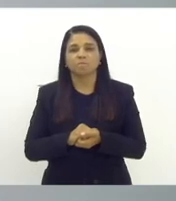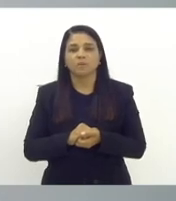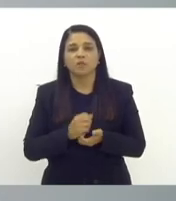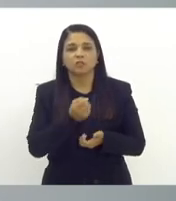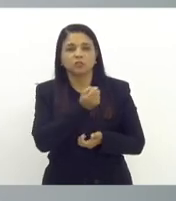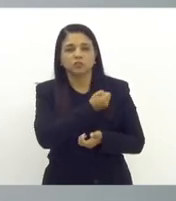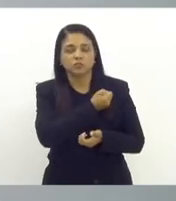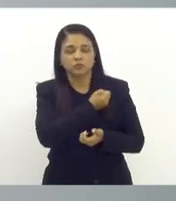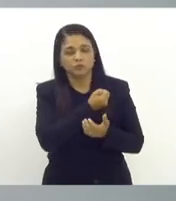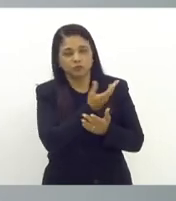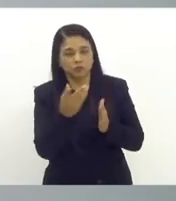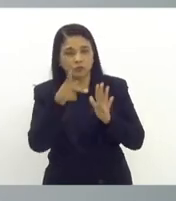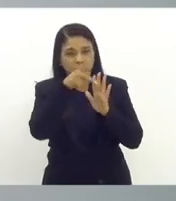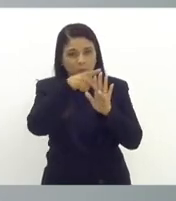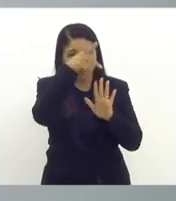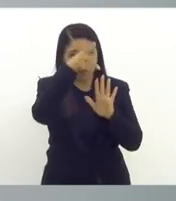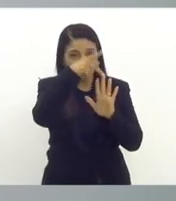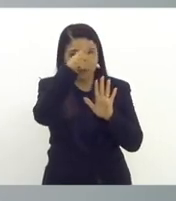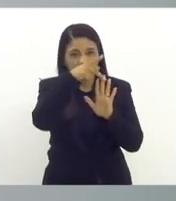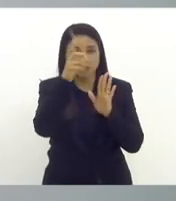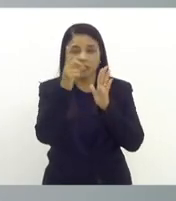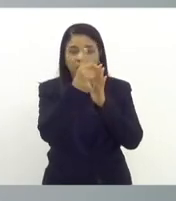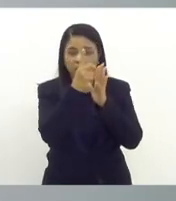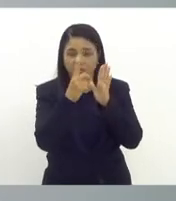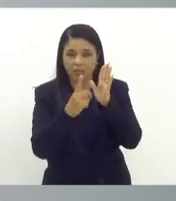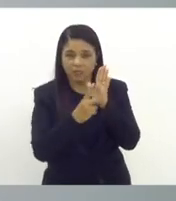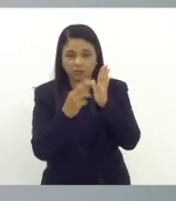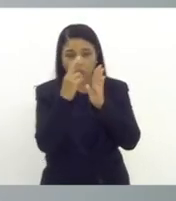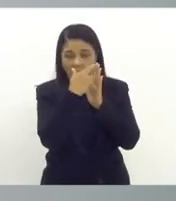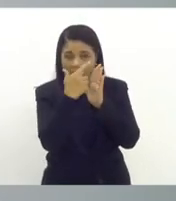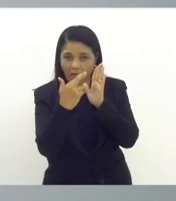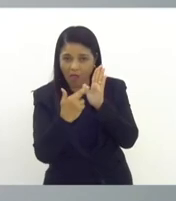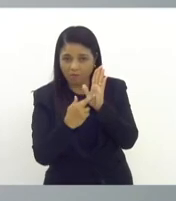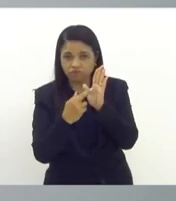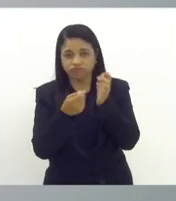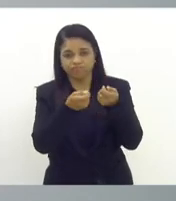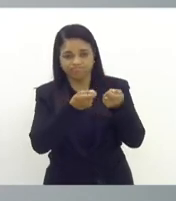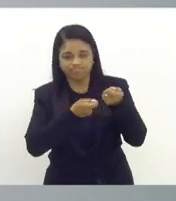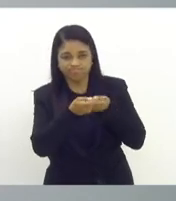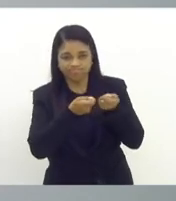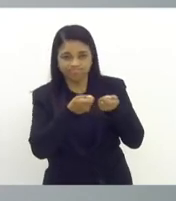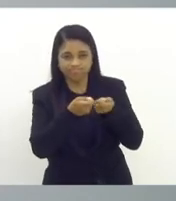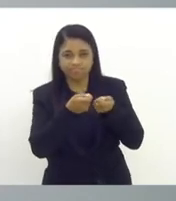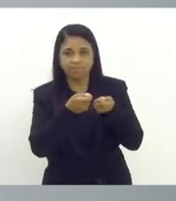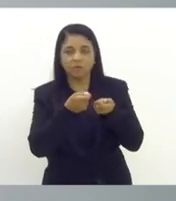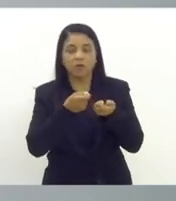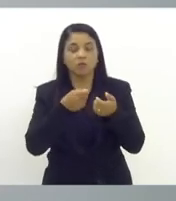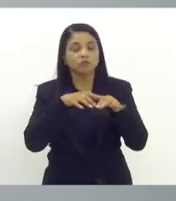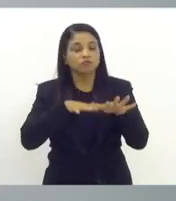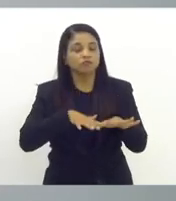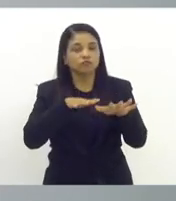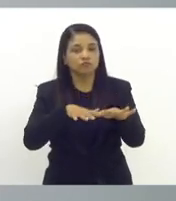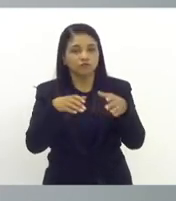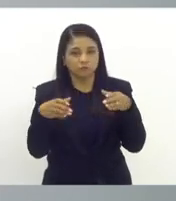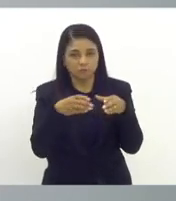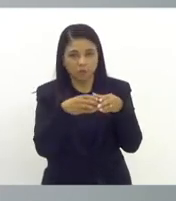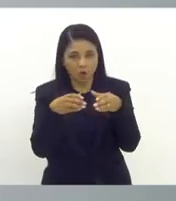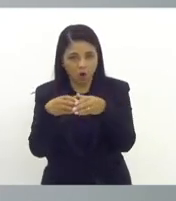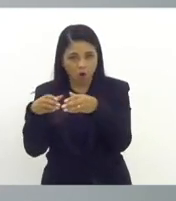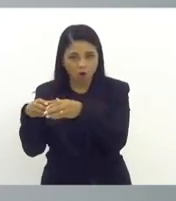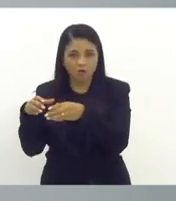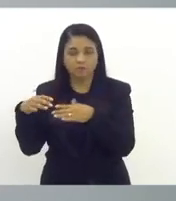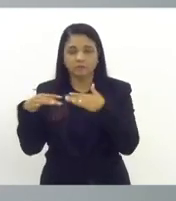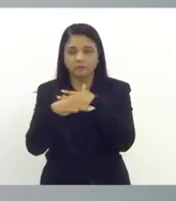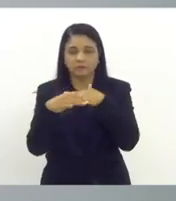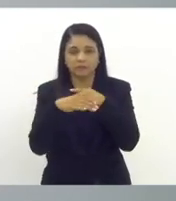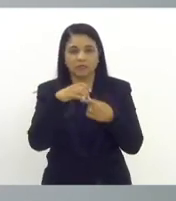numeração das portarias que estão vigor Decreto que regula todo o desfiles de blocos na Cidade do Rio de Janeiro é o